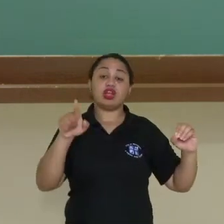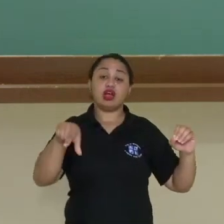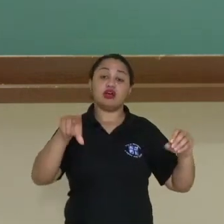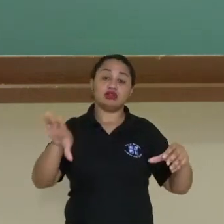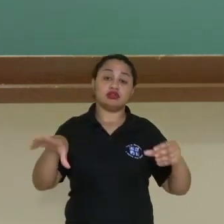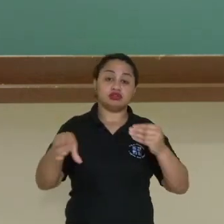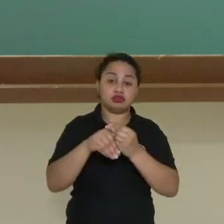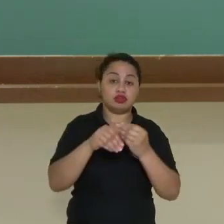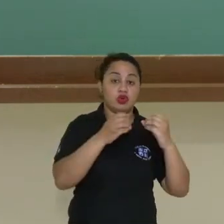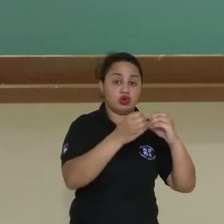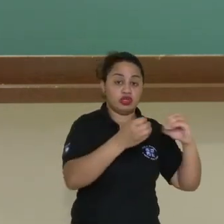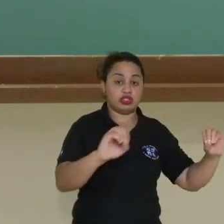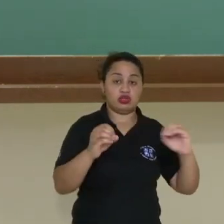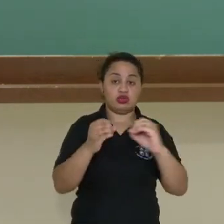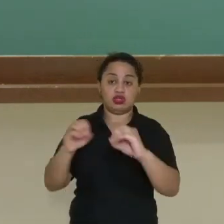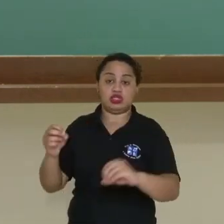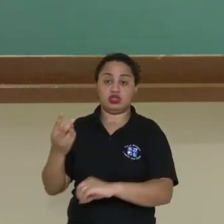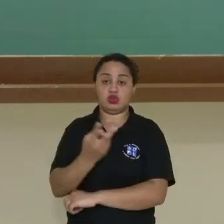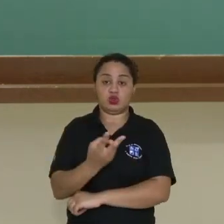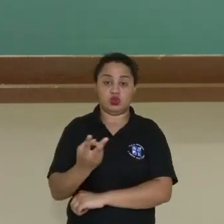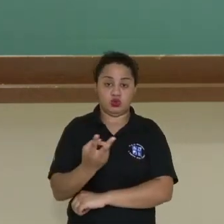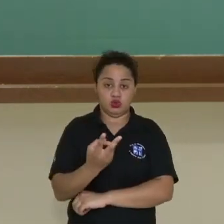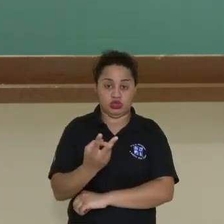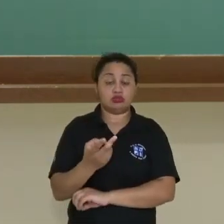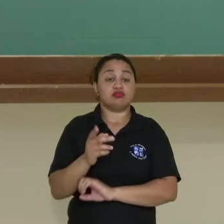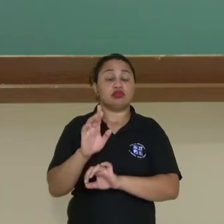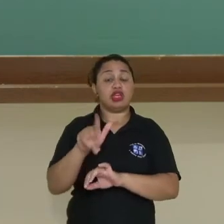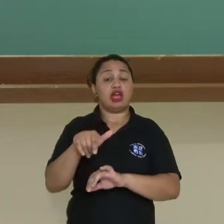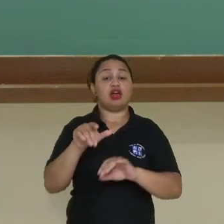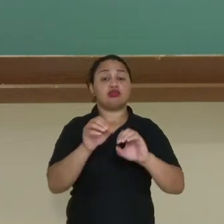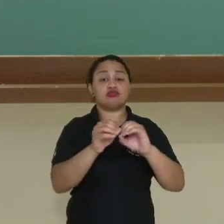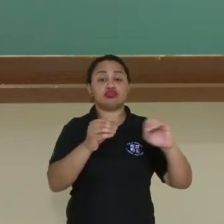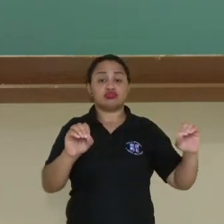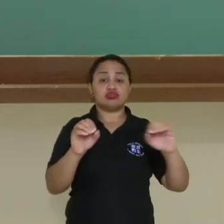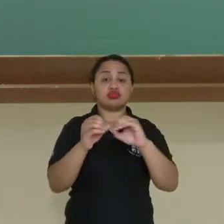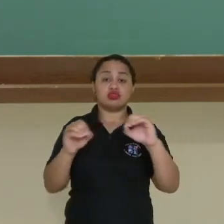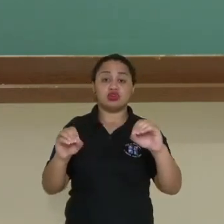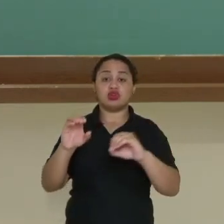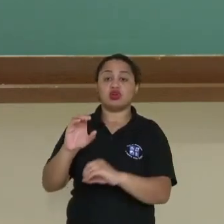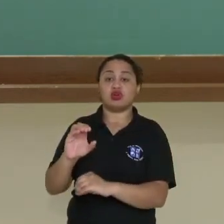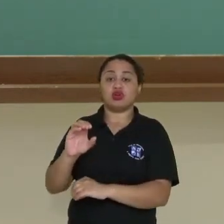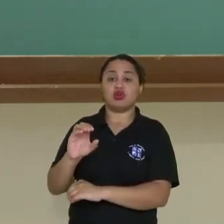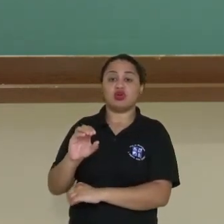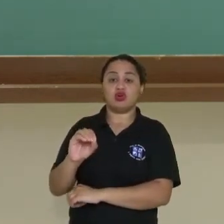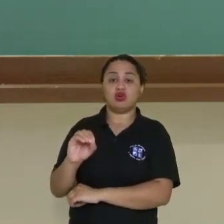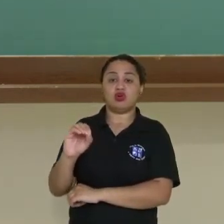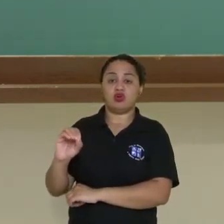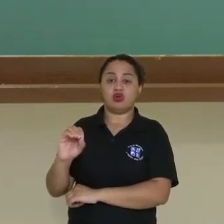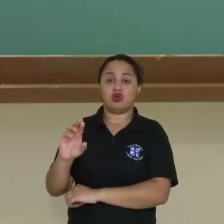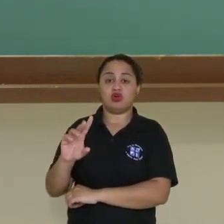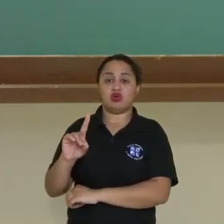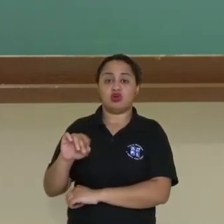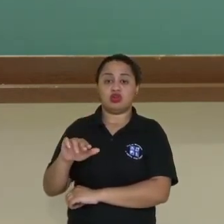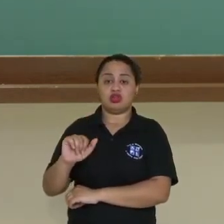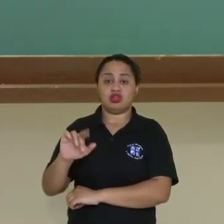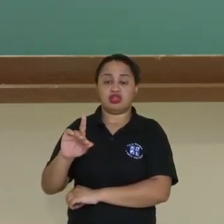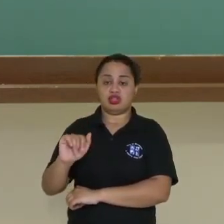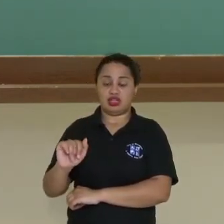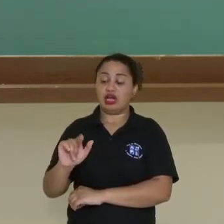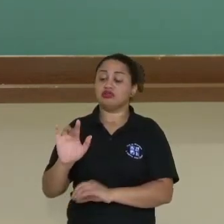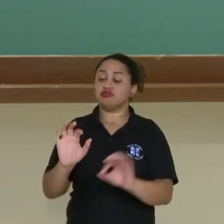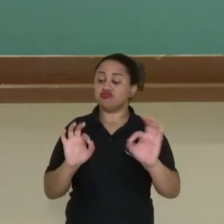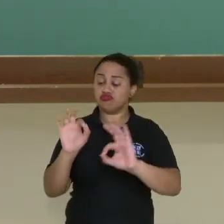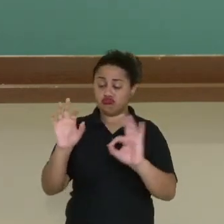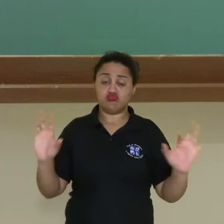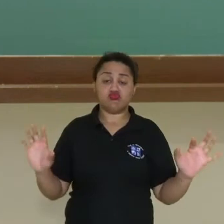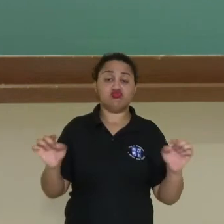composto por duas orações. E é uma oração aí que a gente chama de coordenada. Por quê? Porque as ideias estão